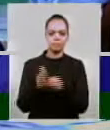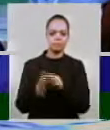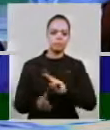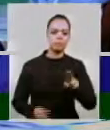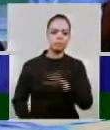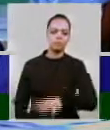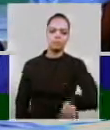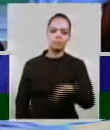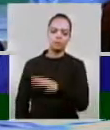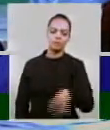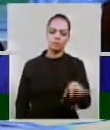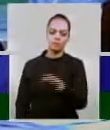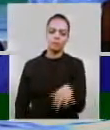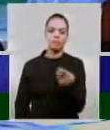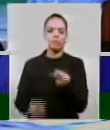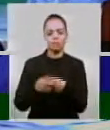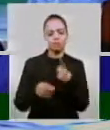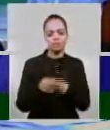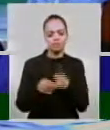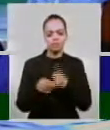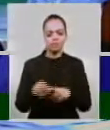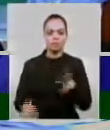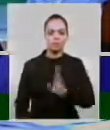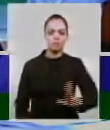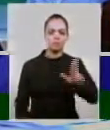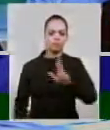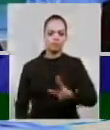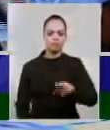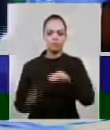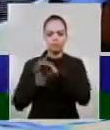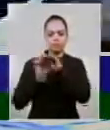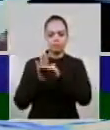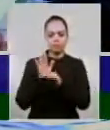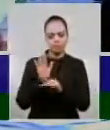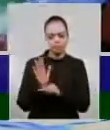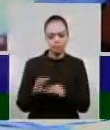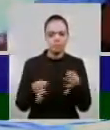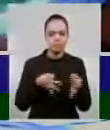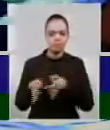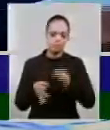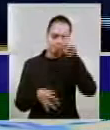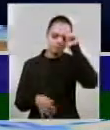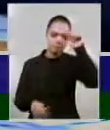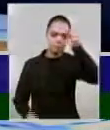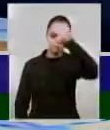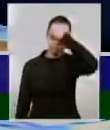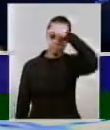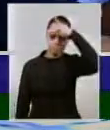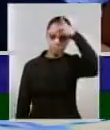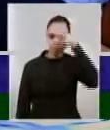área territorial urbana do município de Uberlândia, que especifica. Projeto do prefeito municipal.